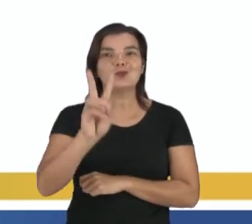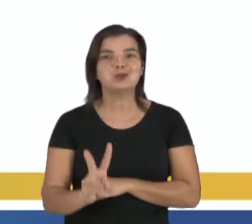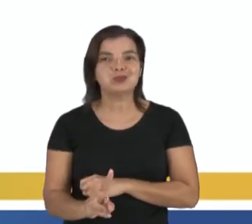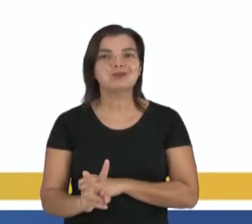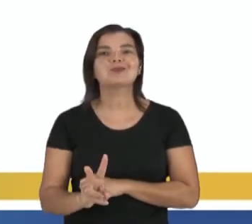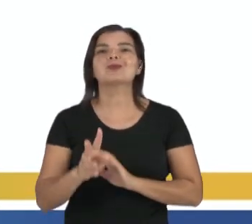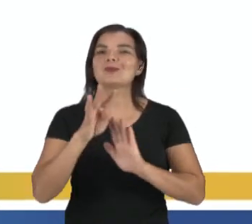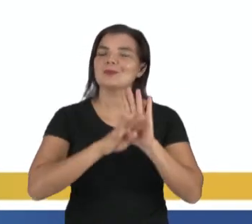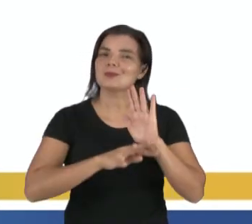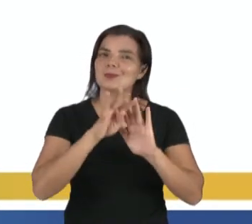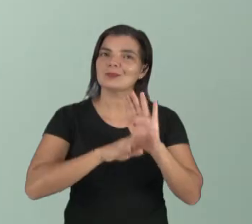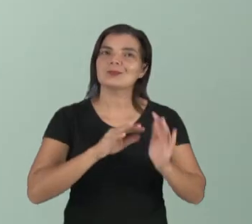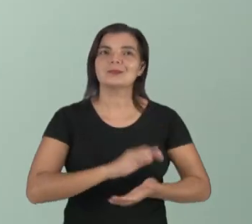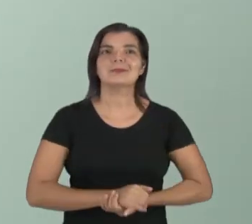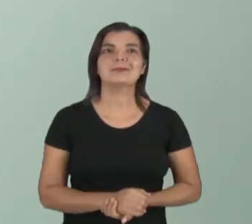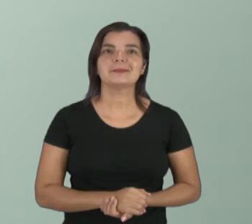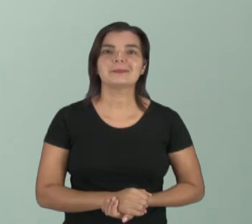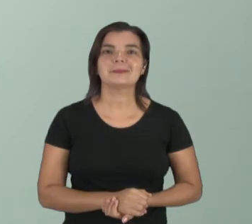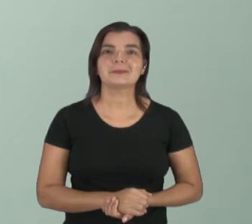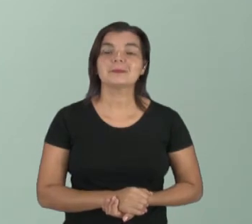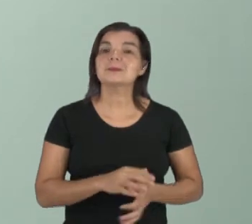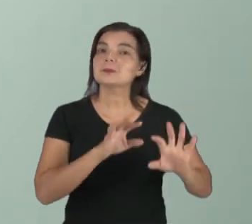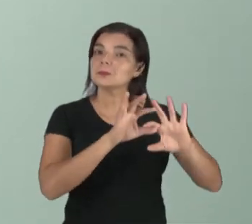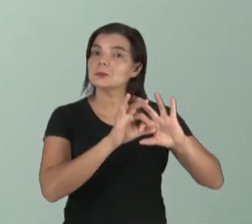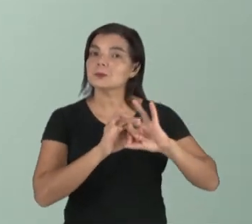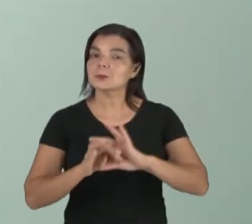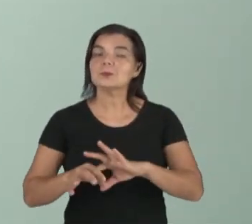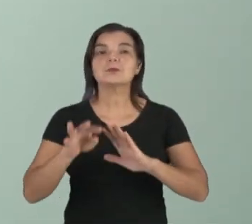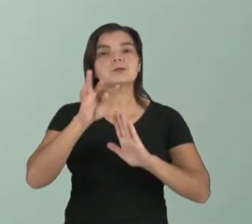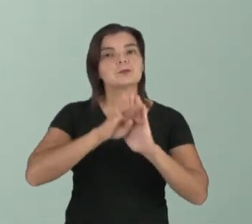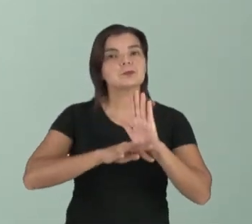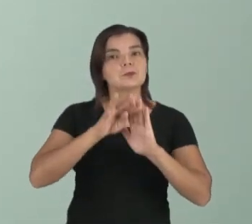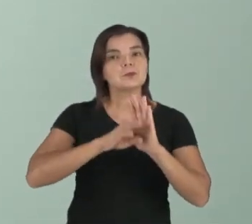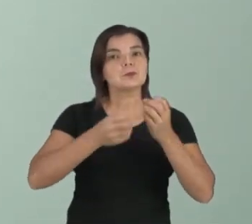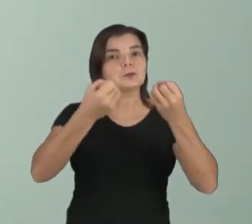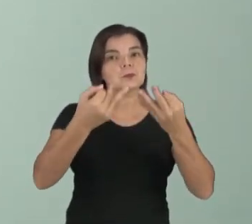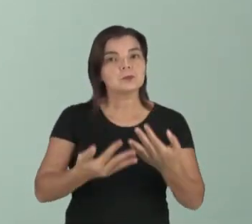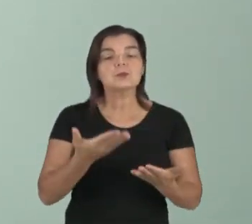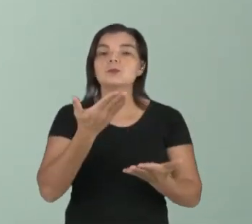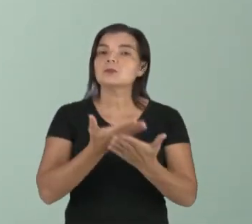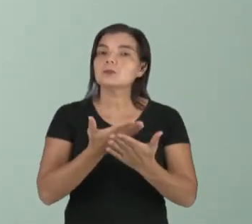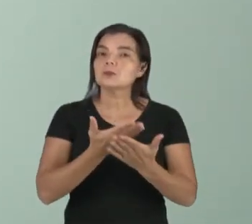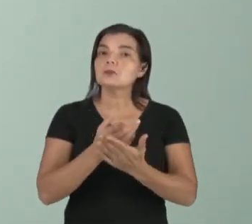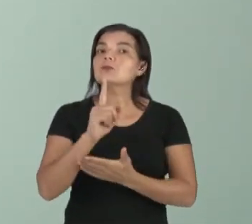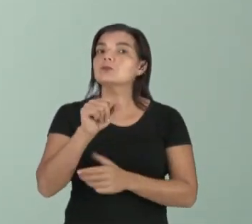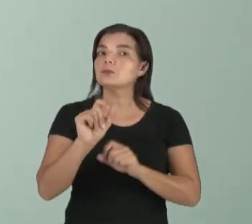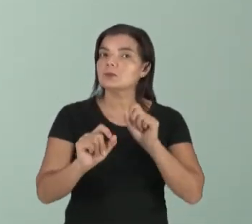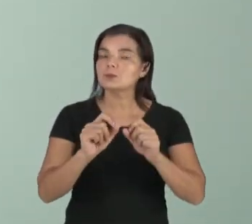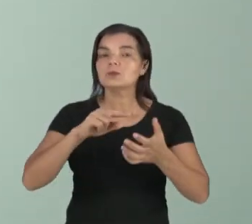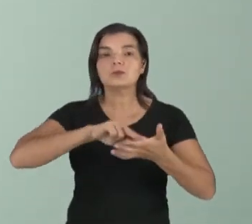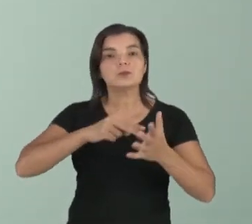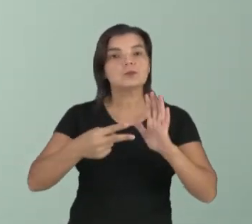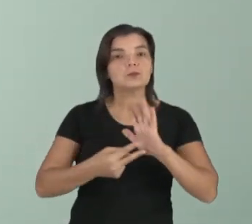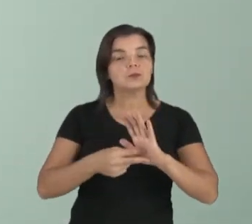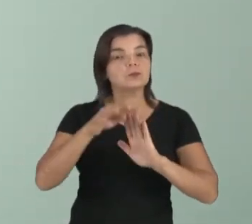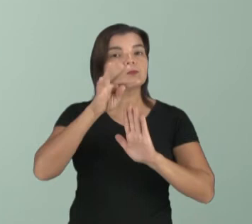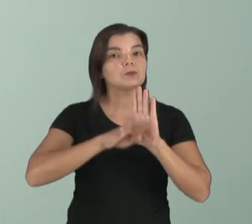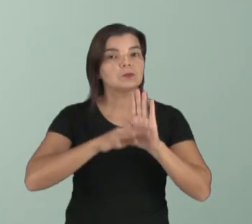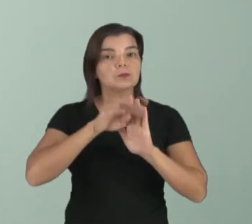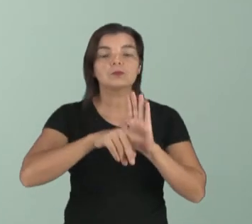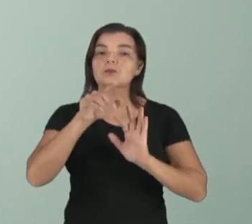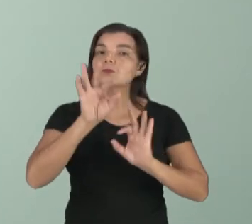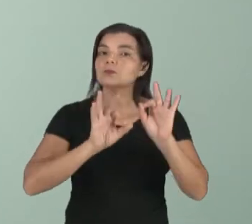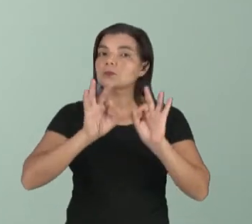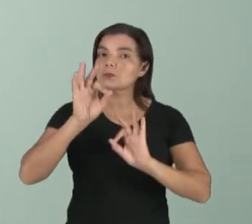texto. Gente, a coerência textual, como a gente acabou de trabalhar, é o que dá sentido ao texto, é a